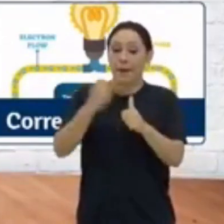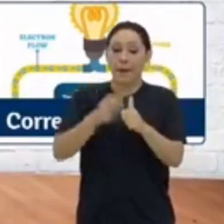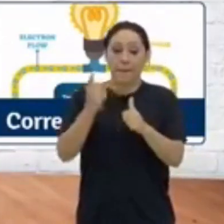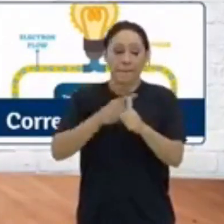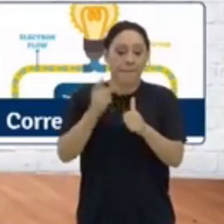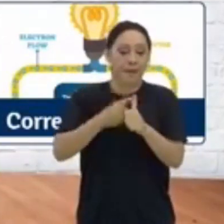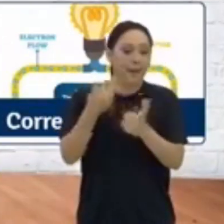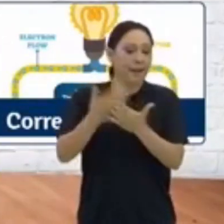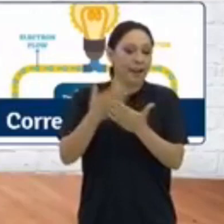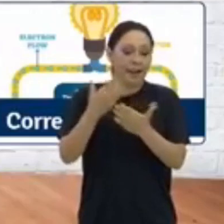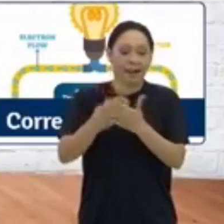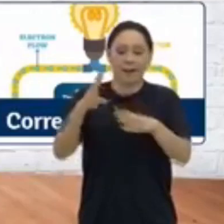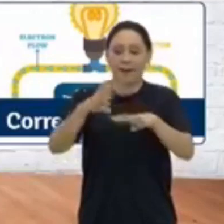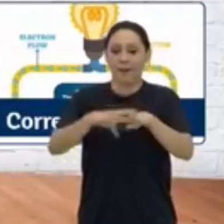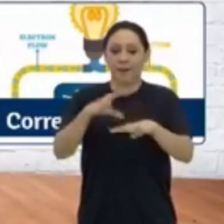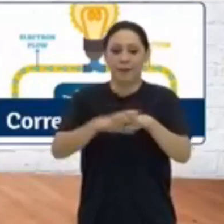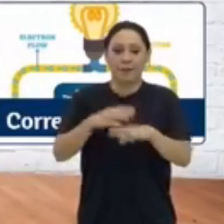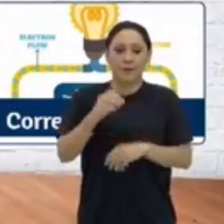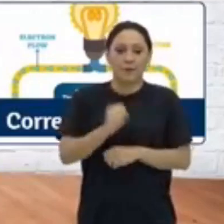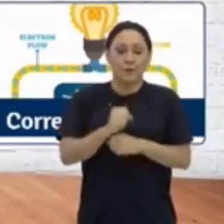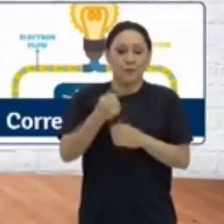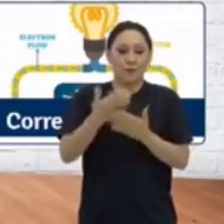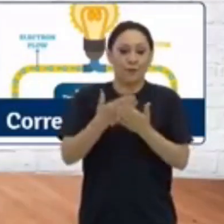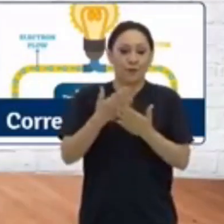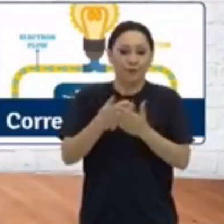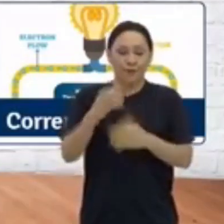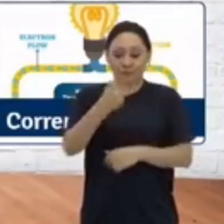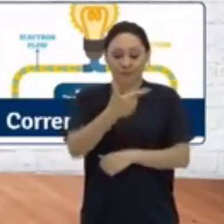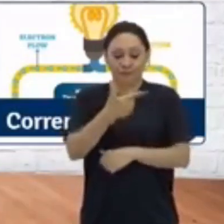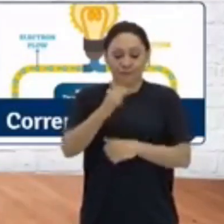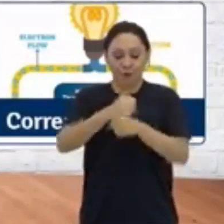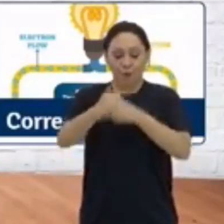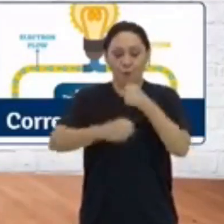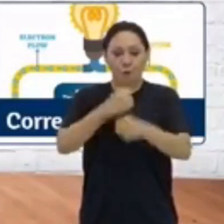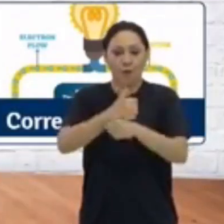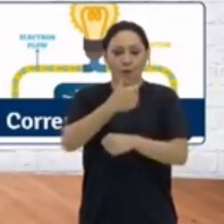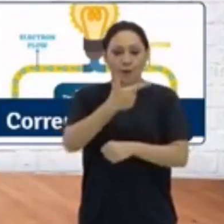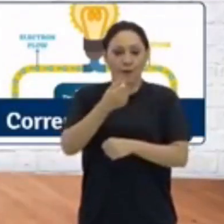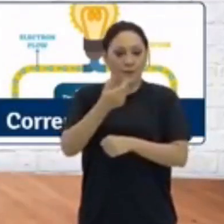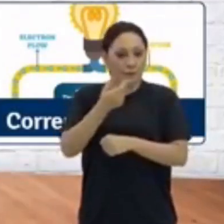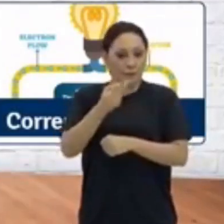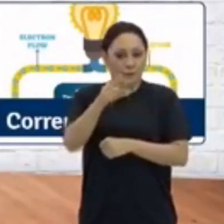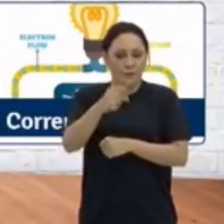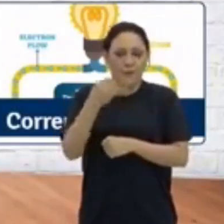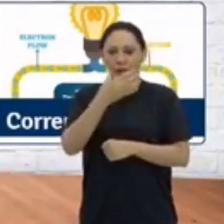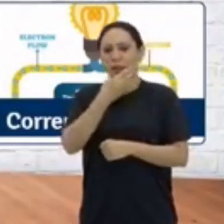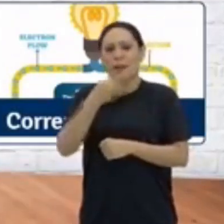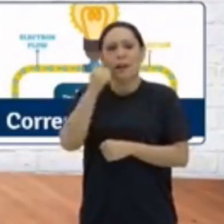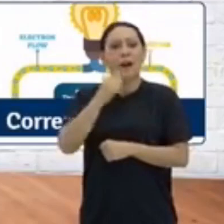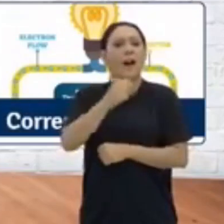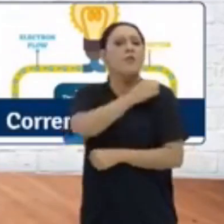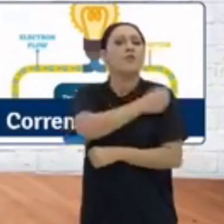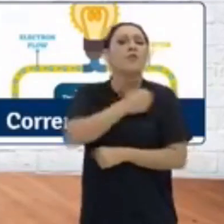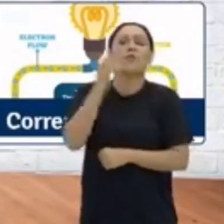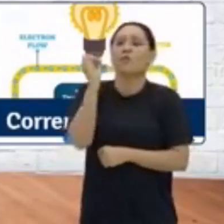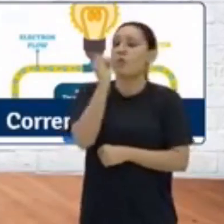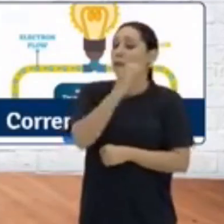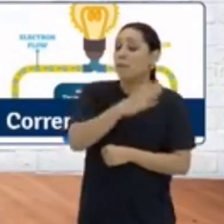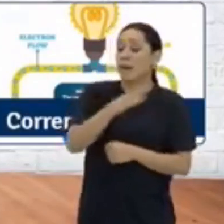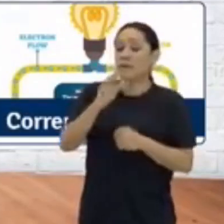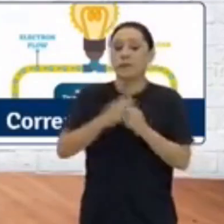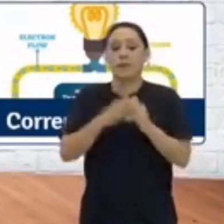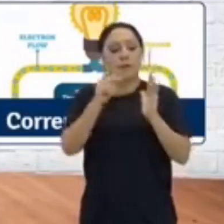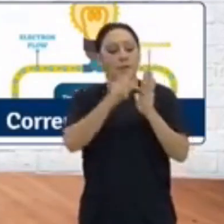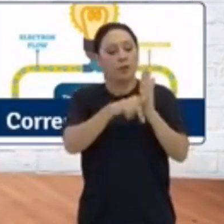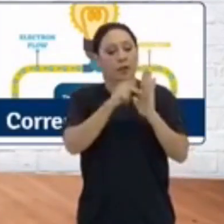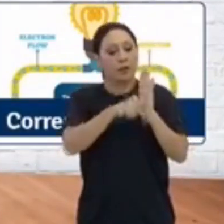de matemática do ano letivo de 2020. Você, aluno, aluna, novato, novata, nesse projeto,